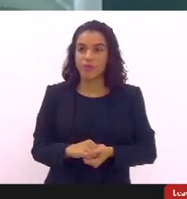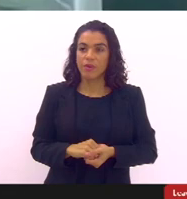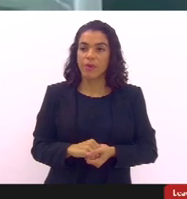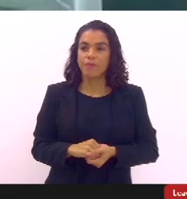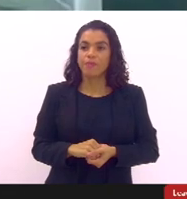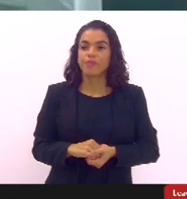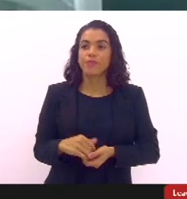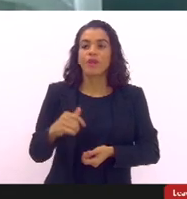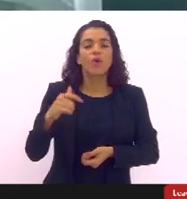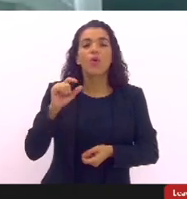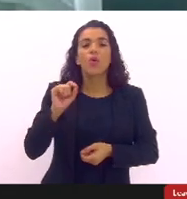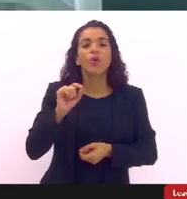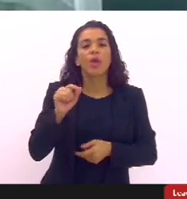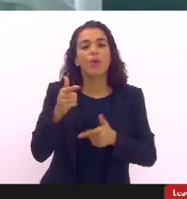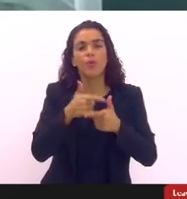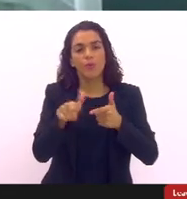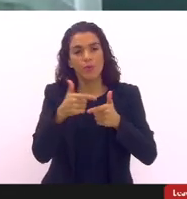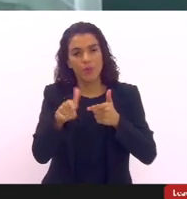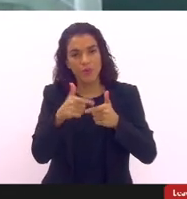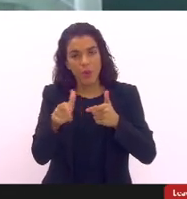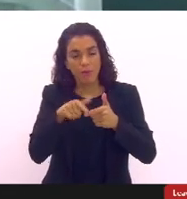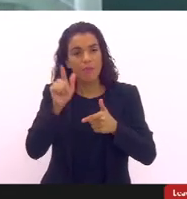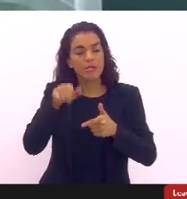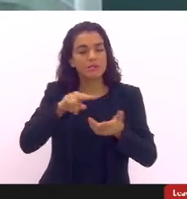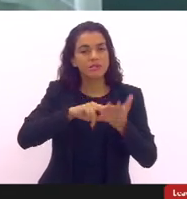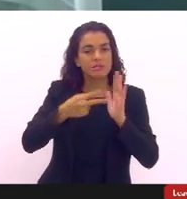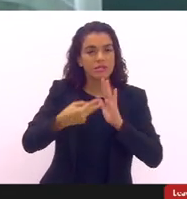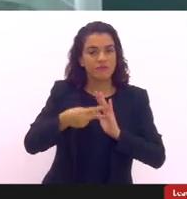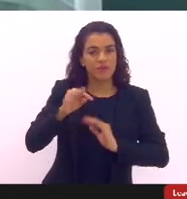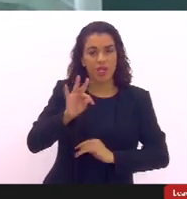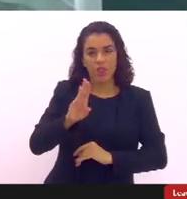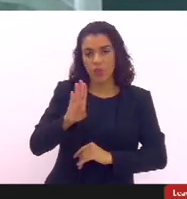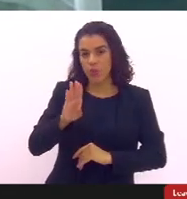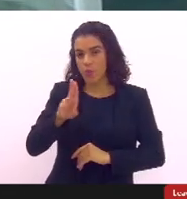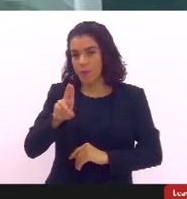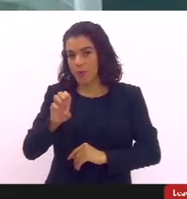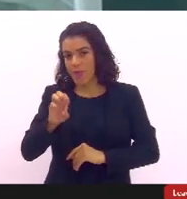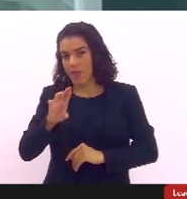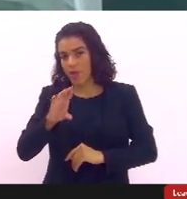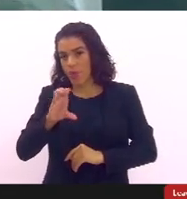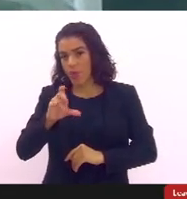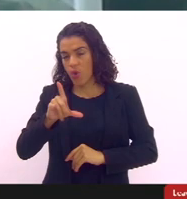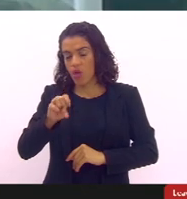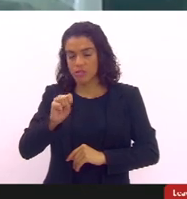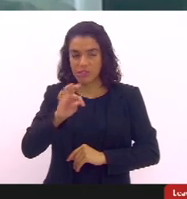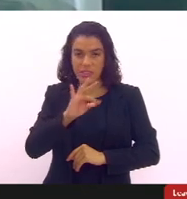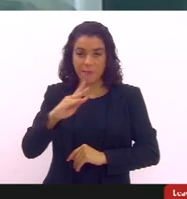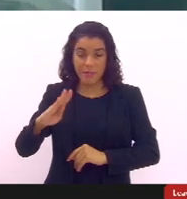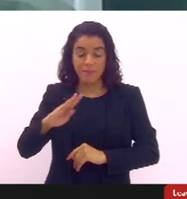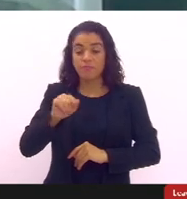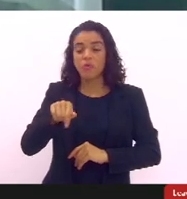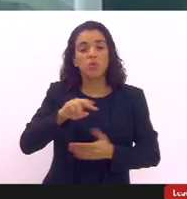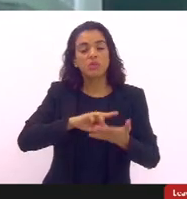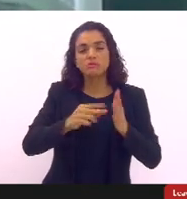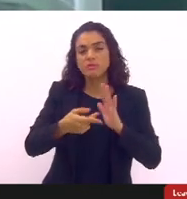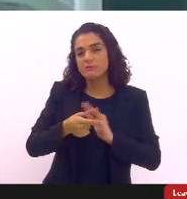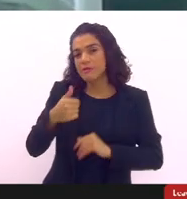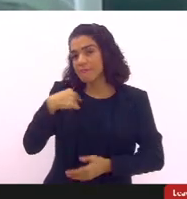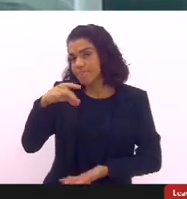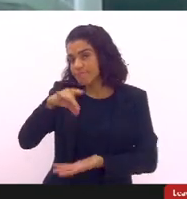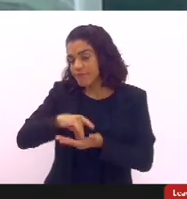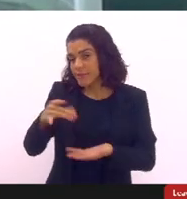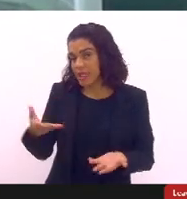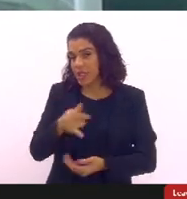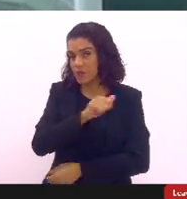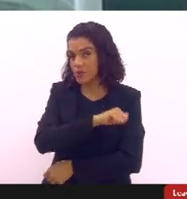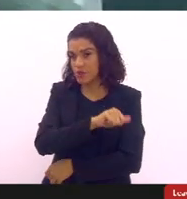específica do problema que é a tuberculose para o Estado do Rio e para o Brasil, né? E para o mundo. Mas vamos falar da nossa realidade. Rio